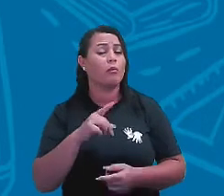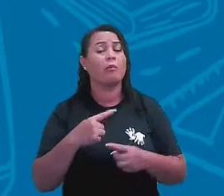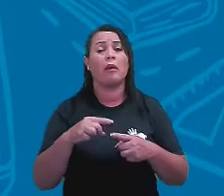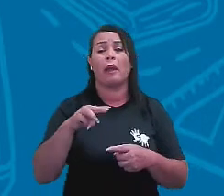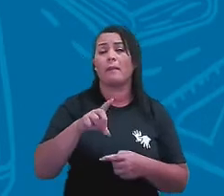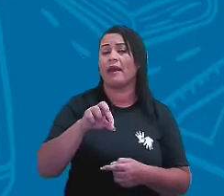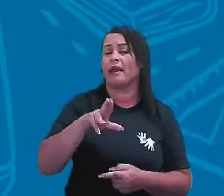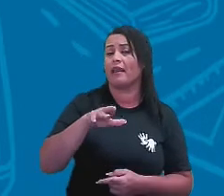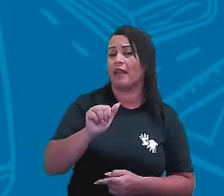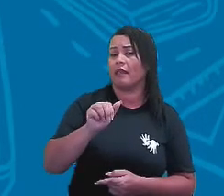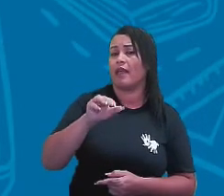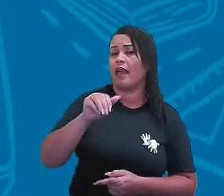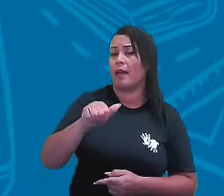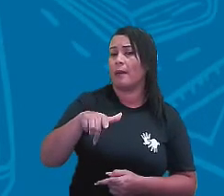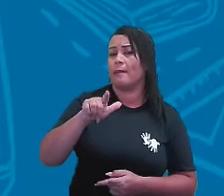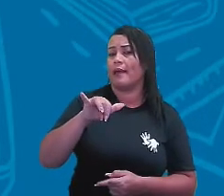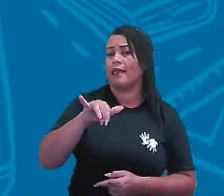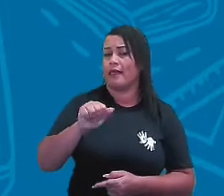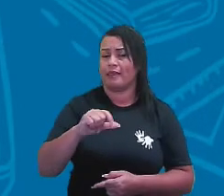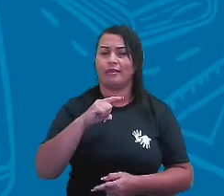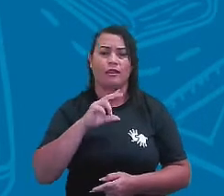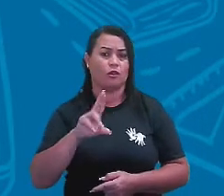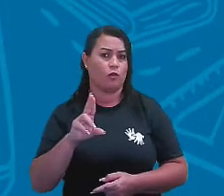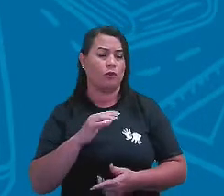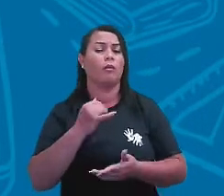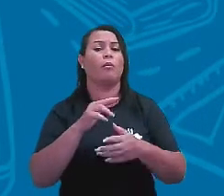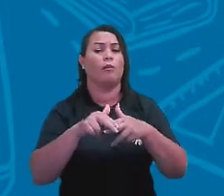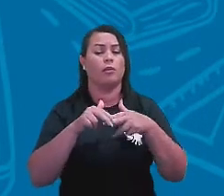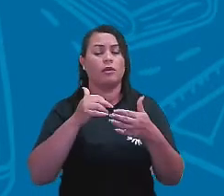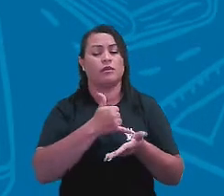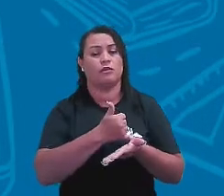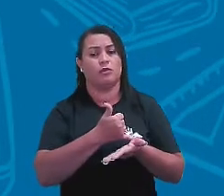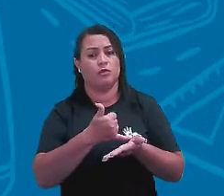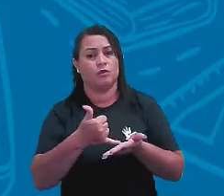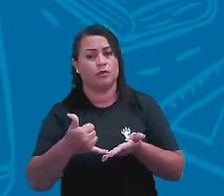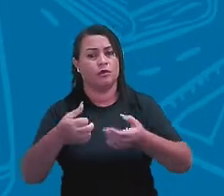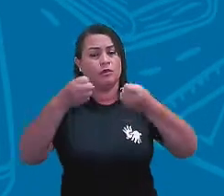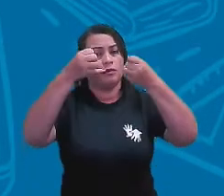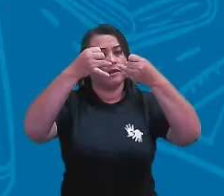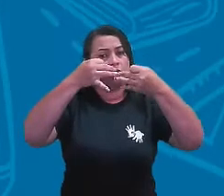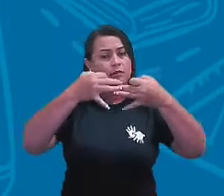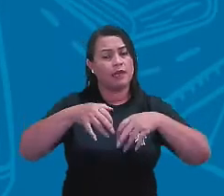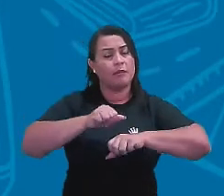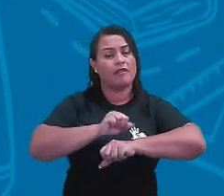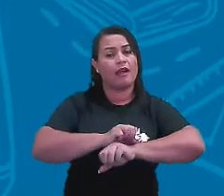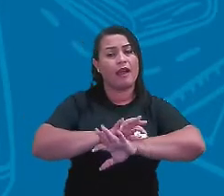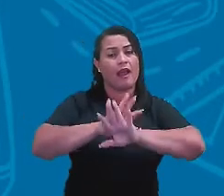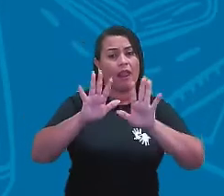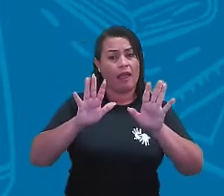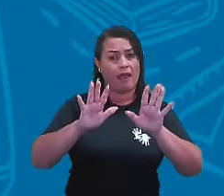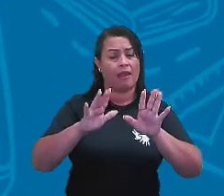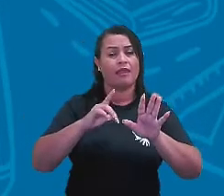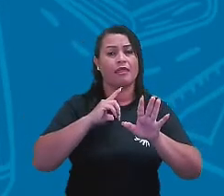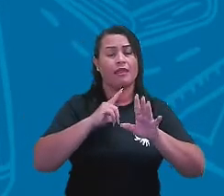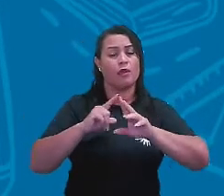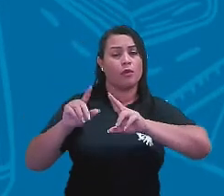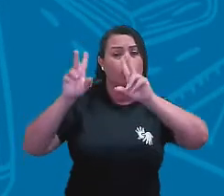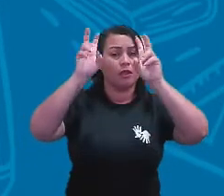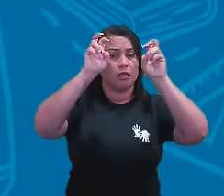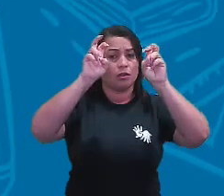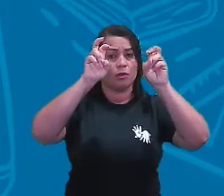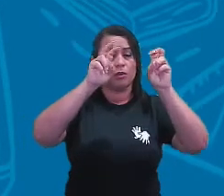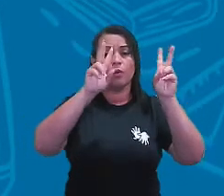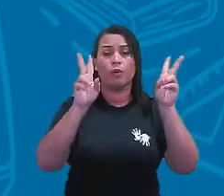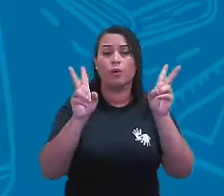Então, aí a introdução serve para isso. Toda reportagem vem dessa forma. Vem o título, subtítulo e vem